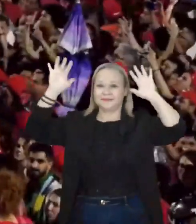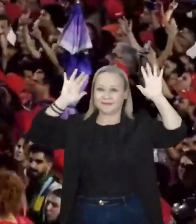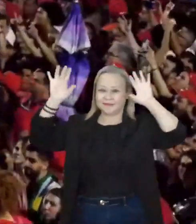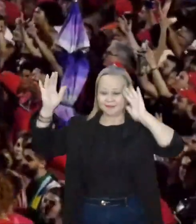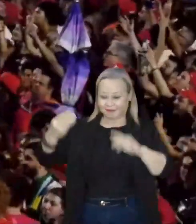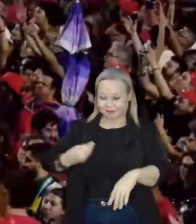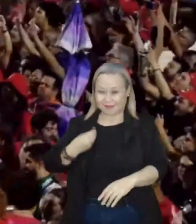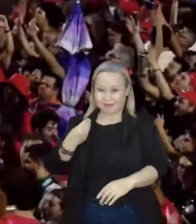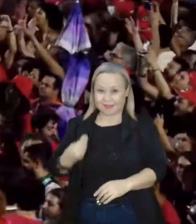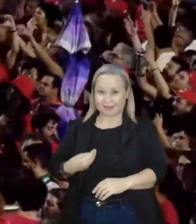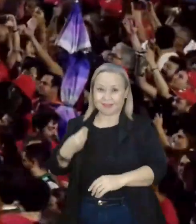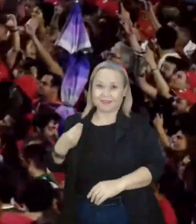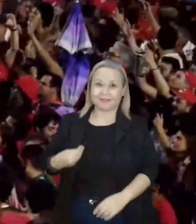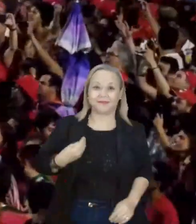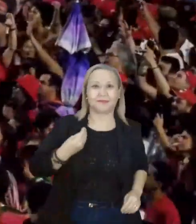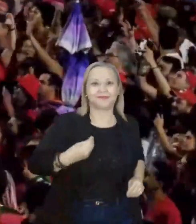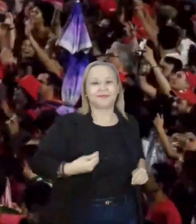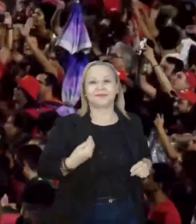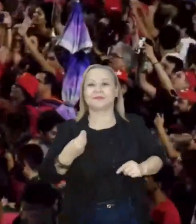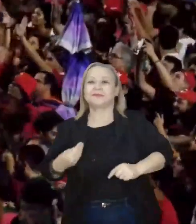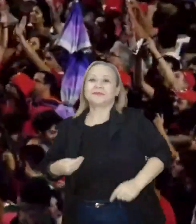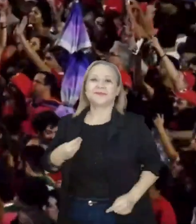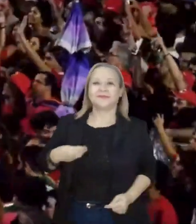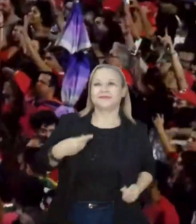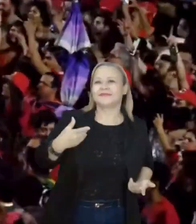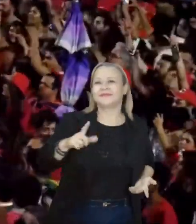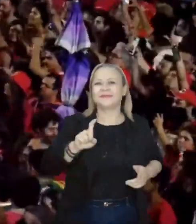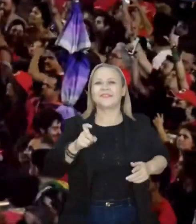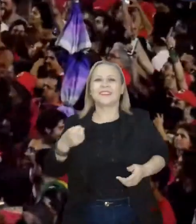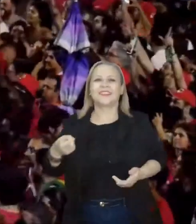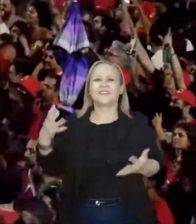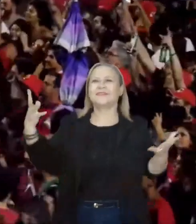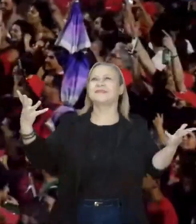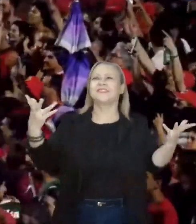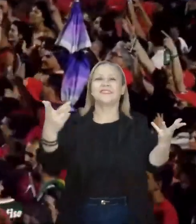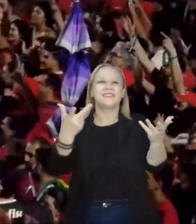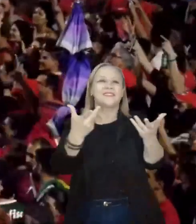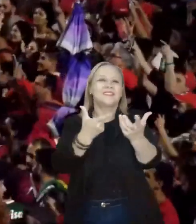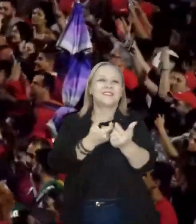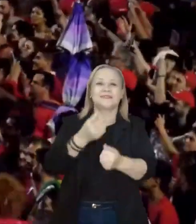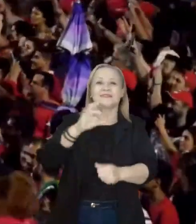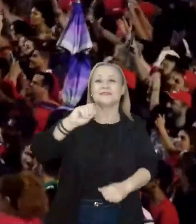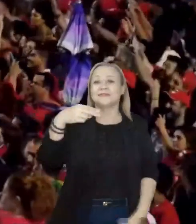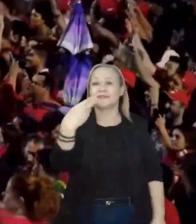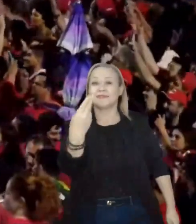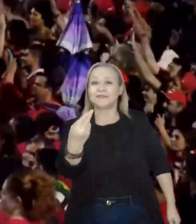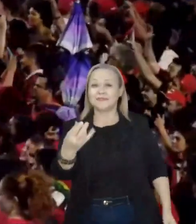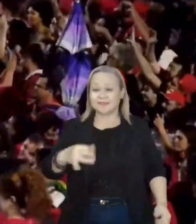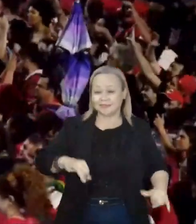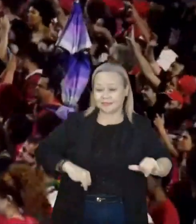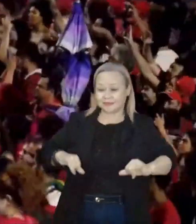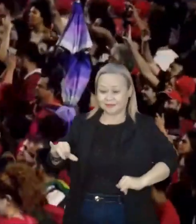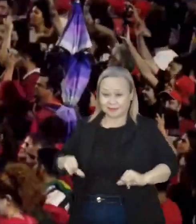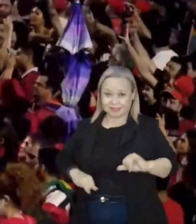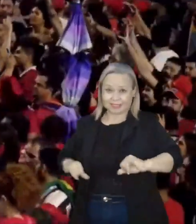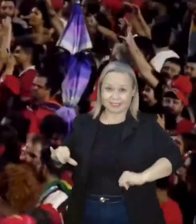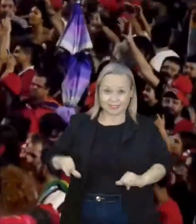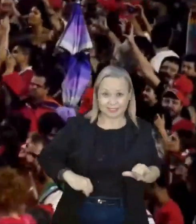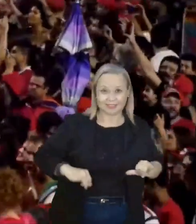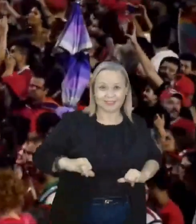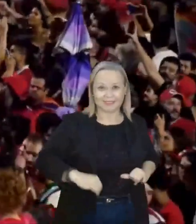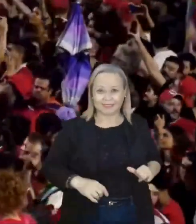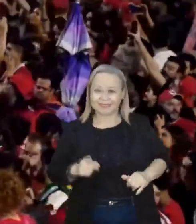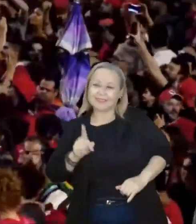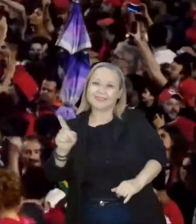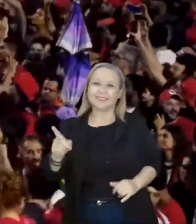a vida, Benedita! Ela é maravilha ou é sofrimento? Cadê flor, Gil? Ela